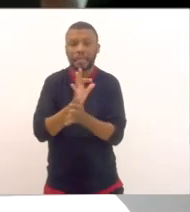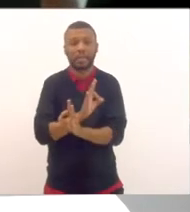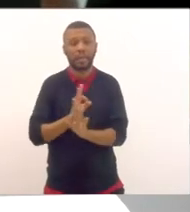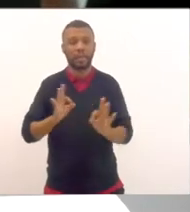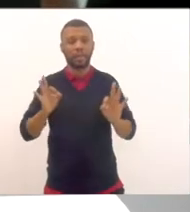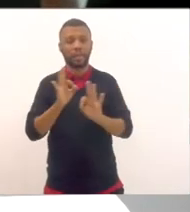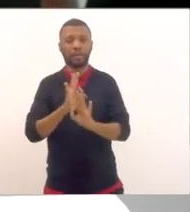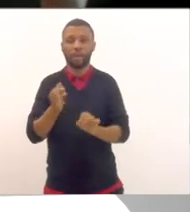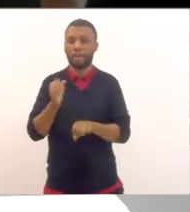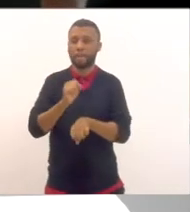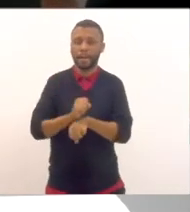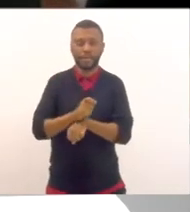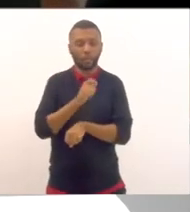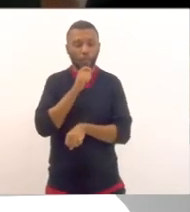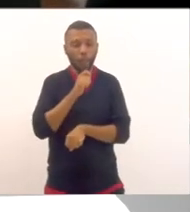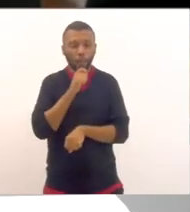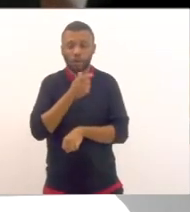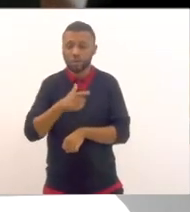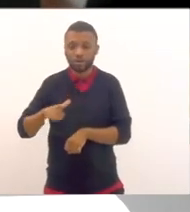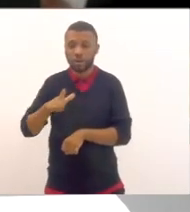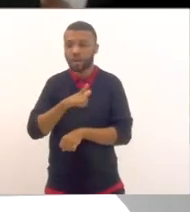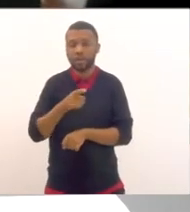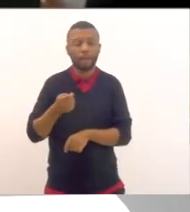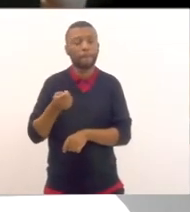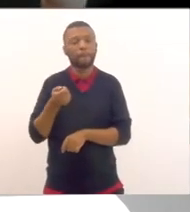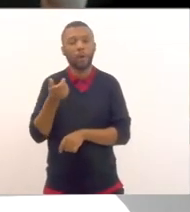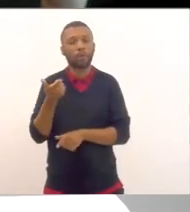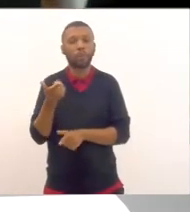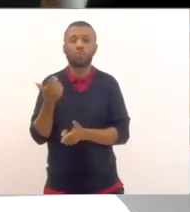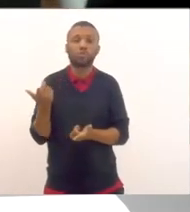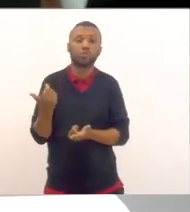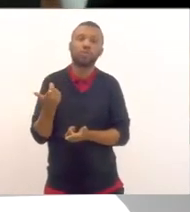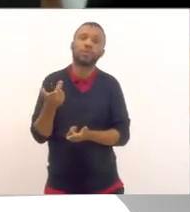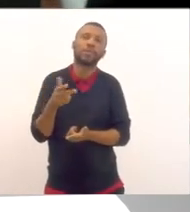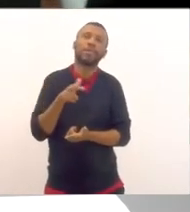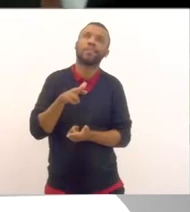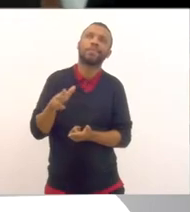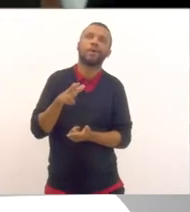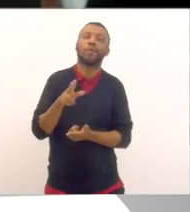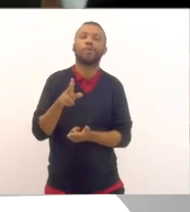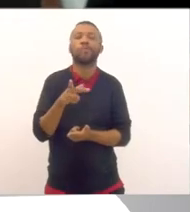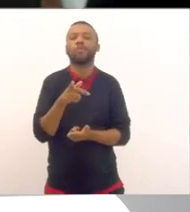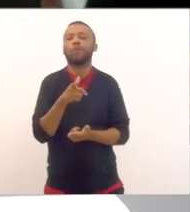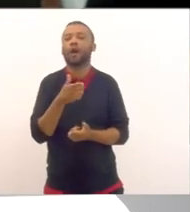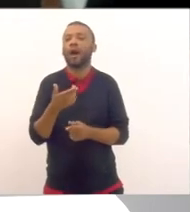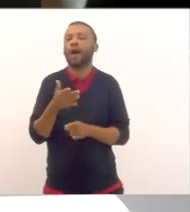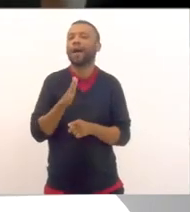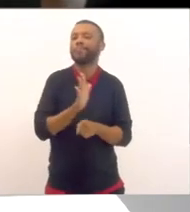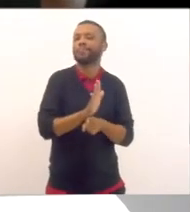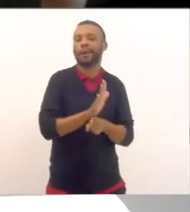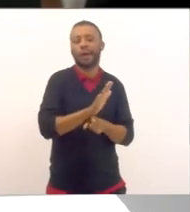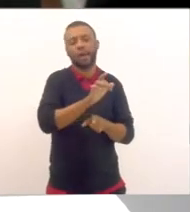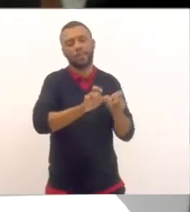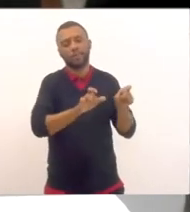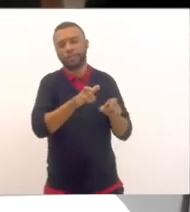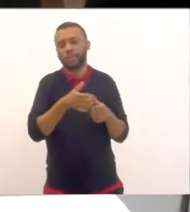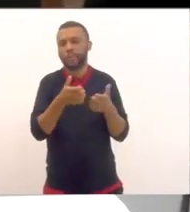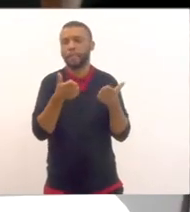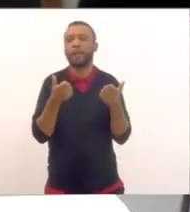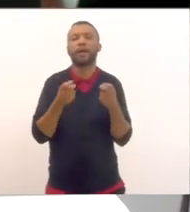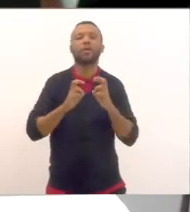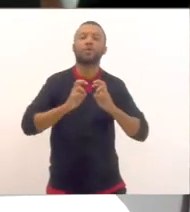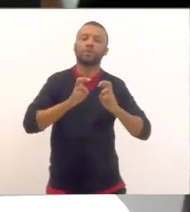paralisação e tão pouco o não serviço ao usuário e eu gostaria até e